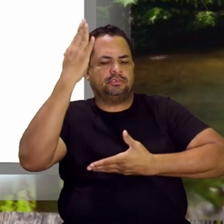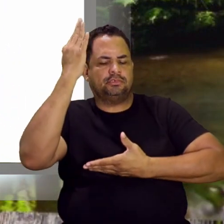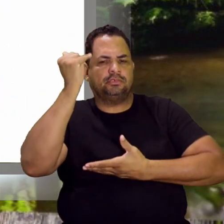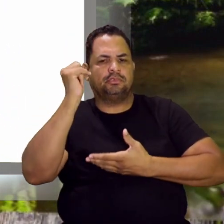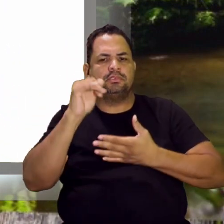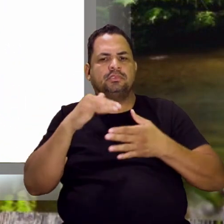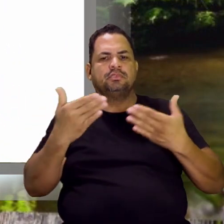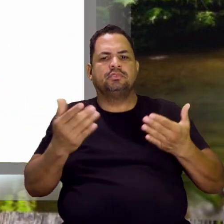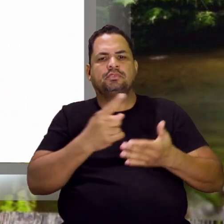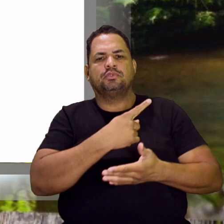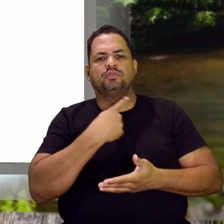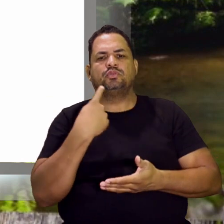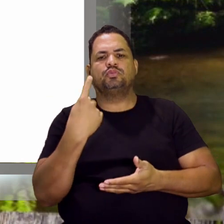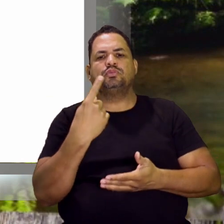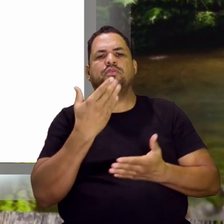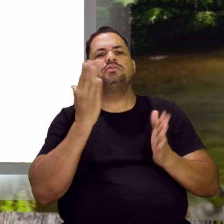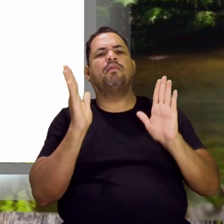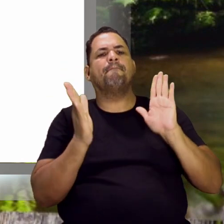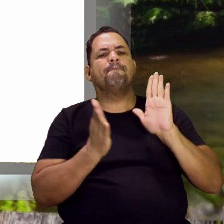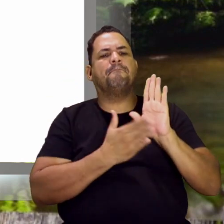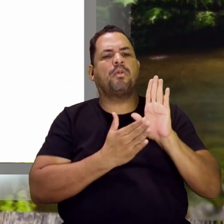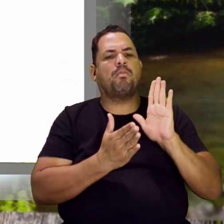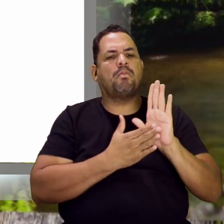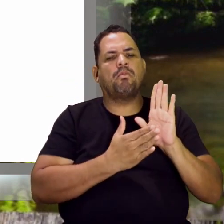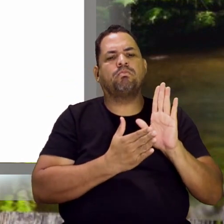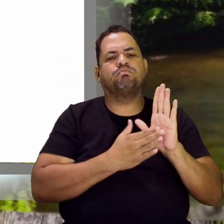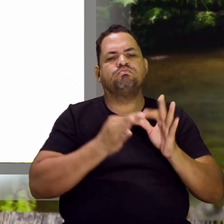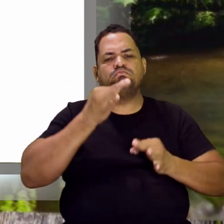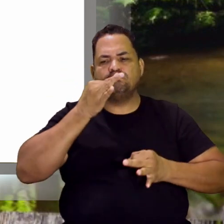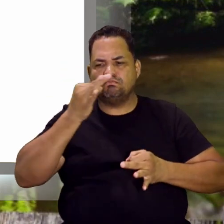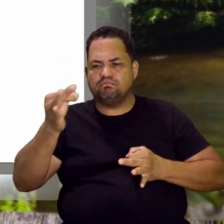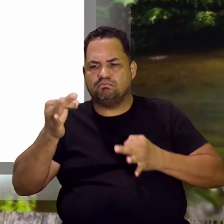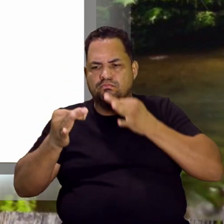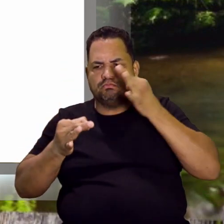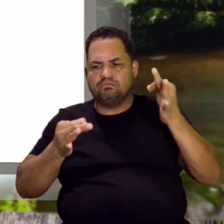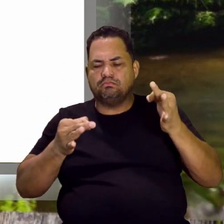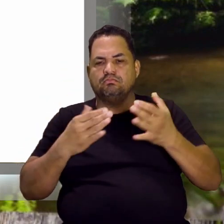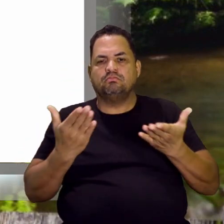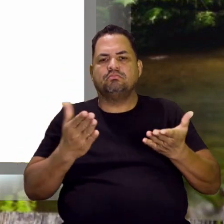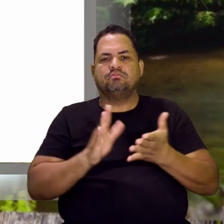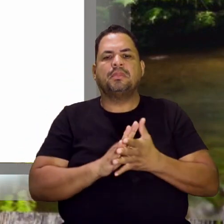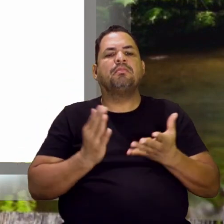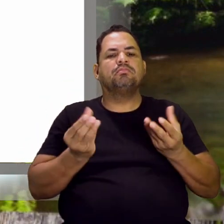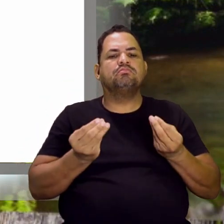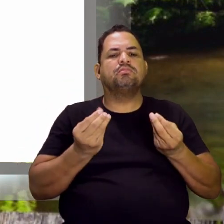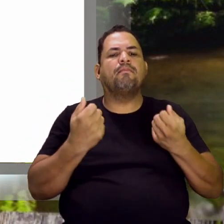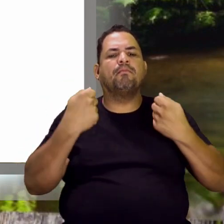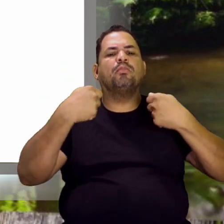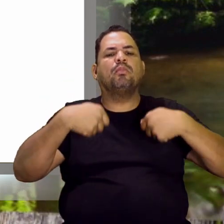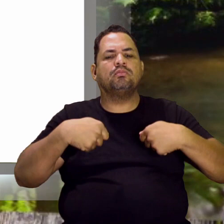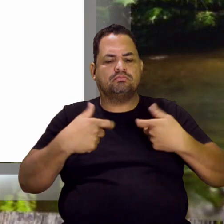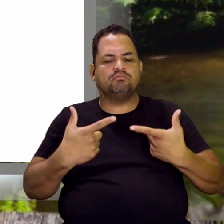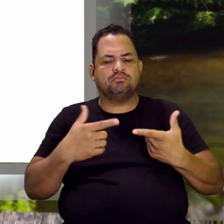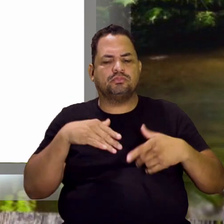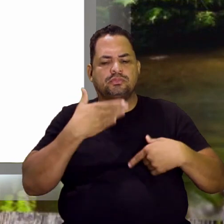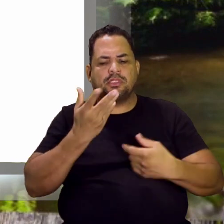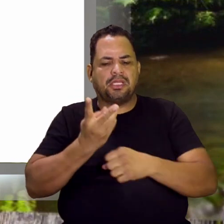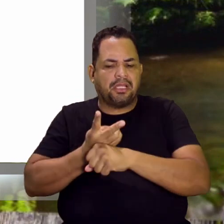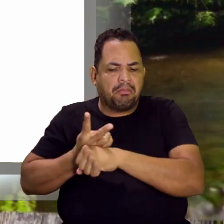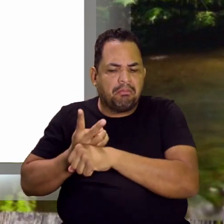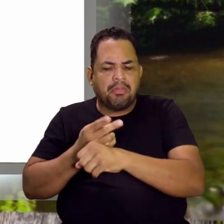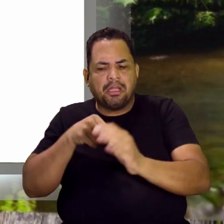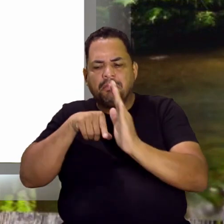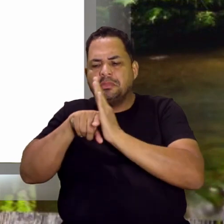que aquilo que a gente está propondo como hipótese para aquilo é algo palpável dentro daquela